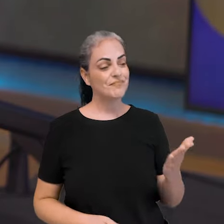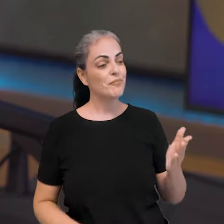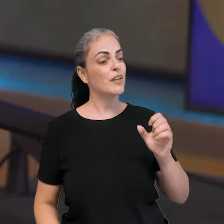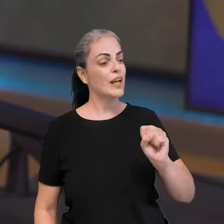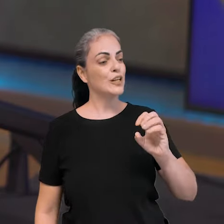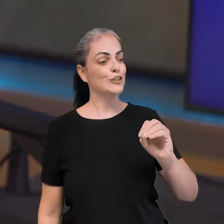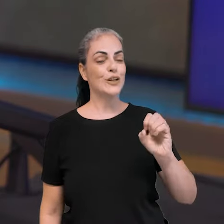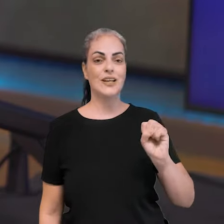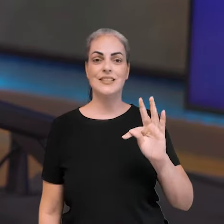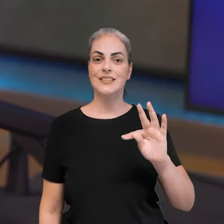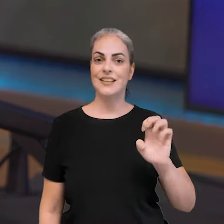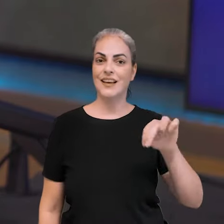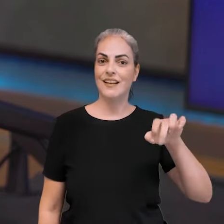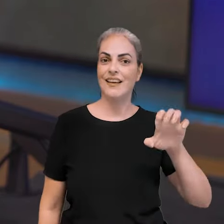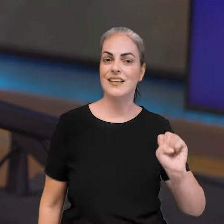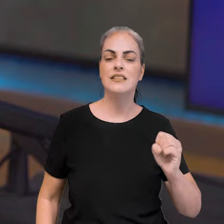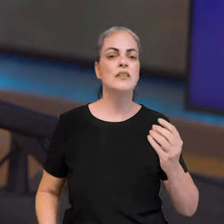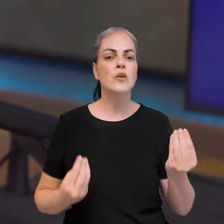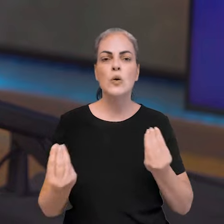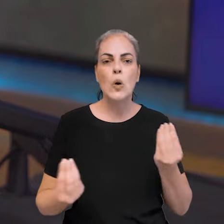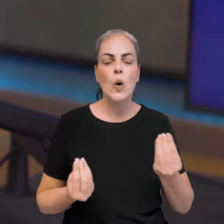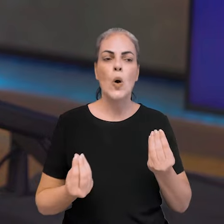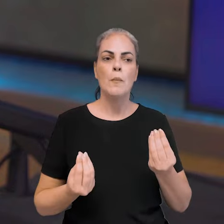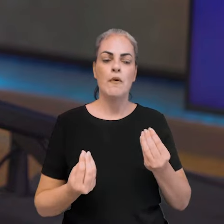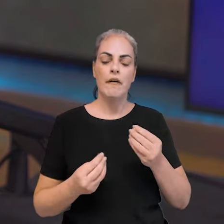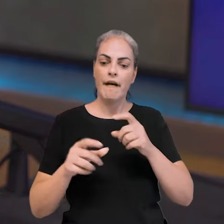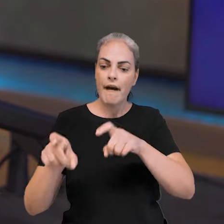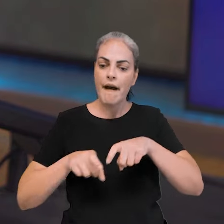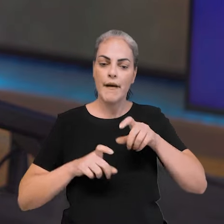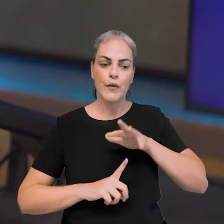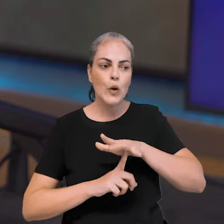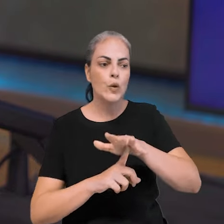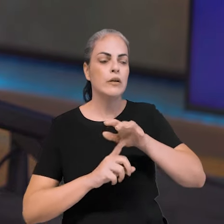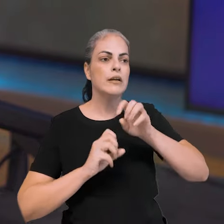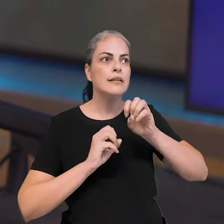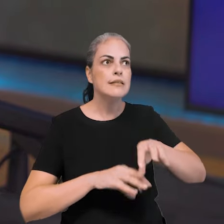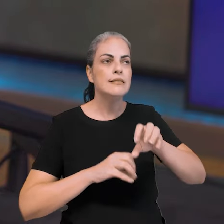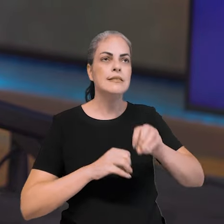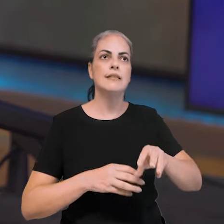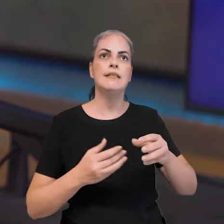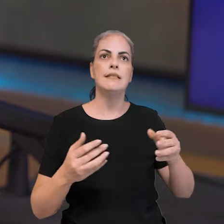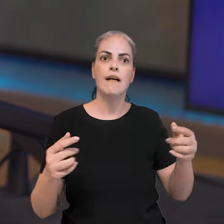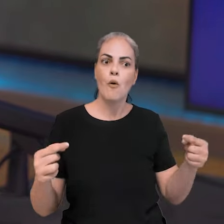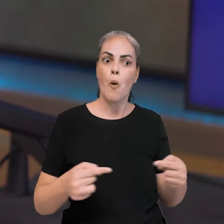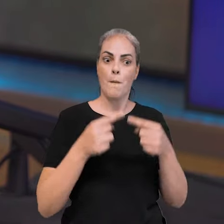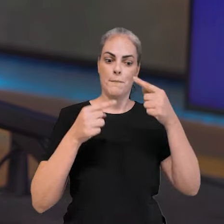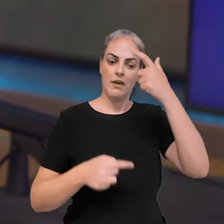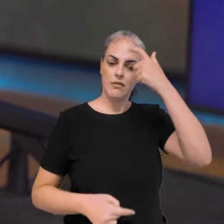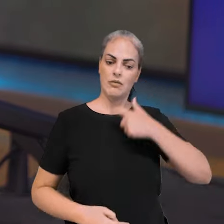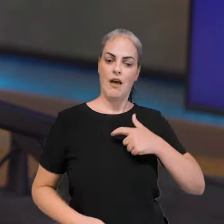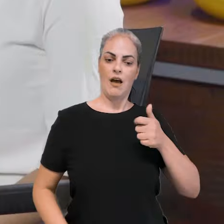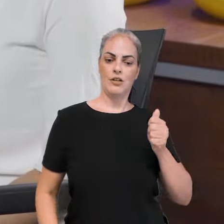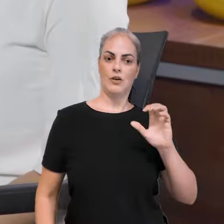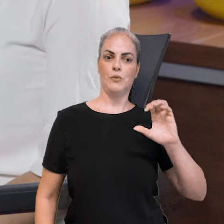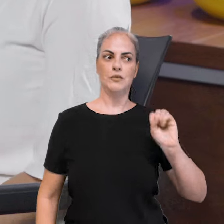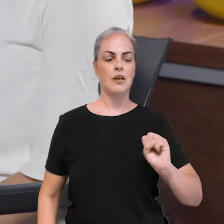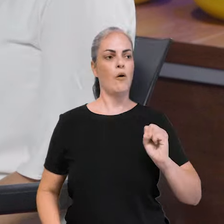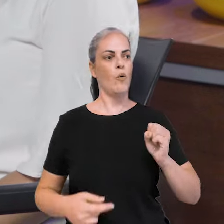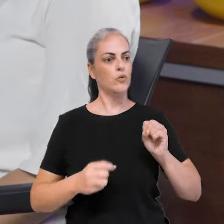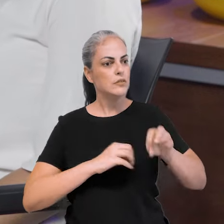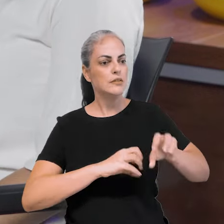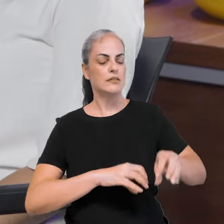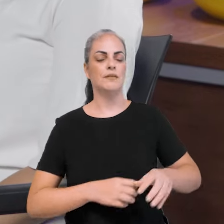Sóstenes, como os ensinamentos da agroecologia se relacionam com o papel educador do agente comunitário de saúde? No